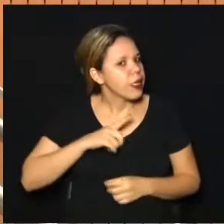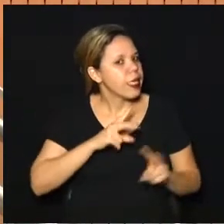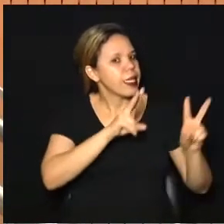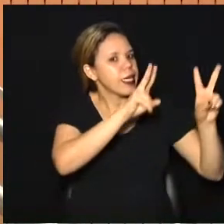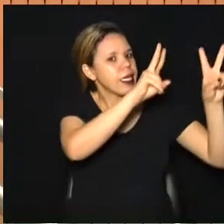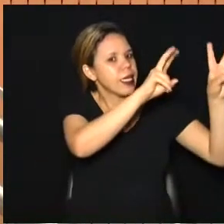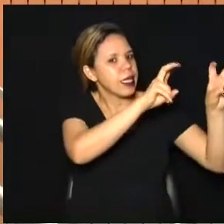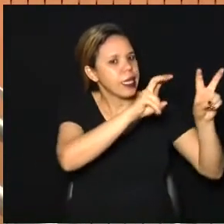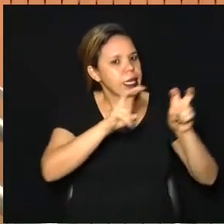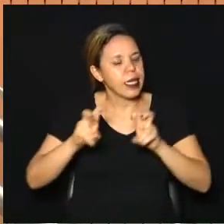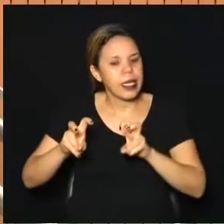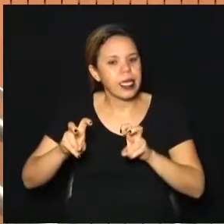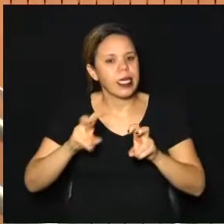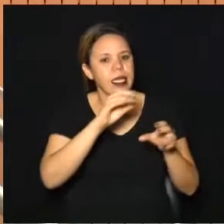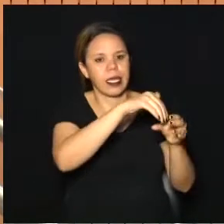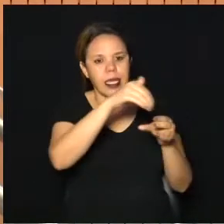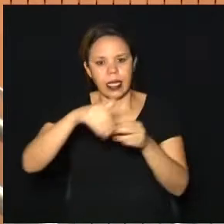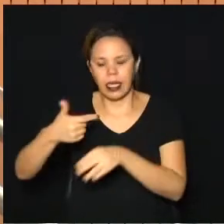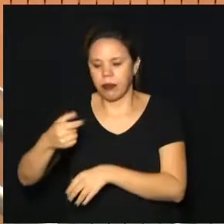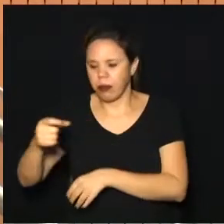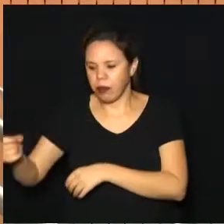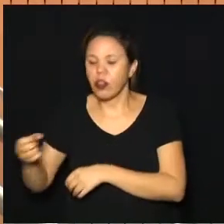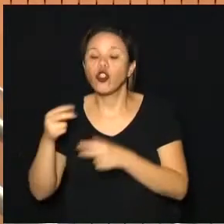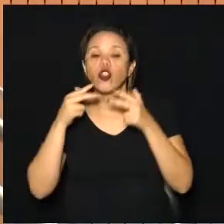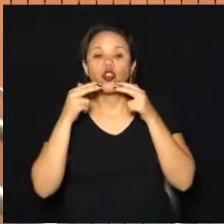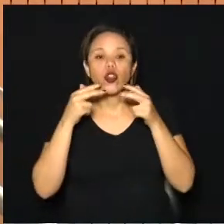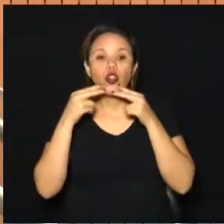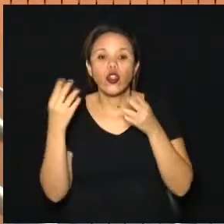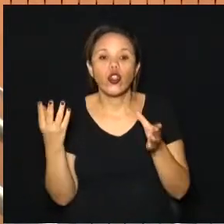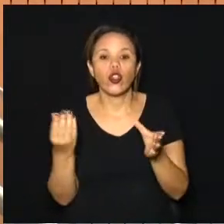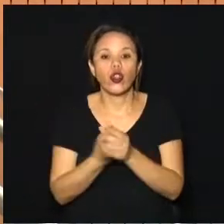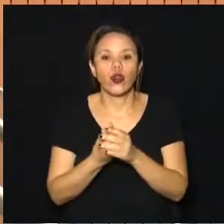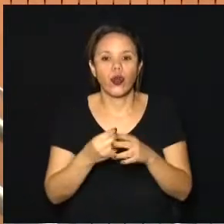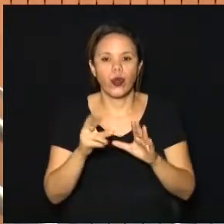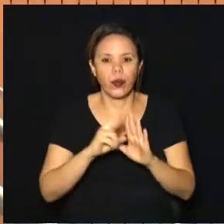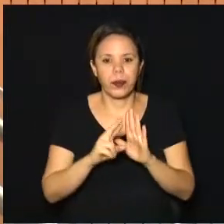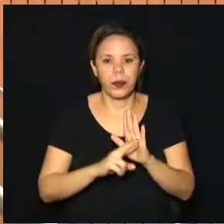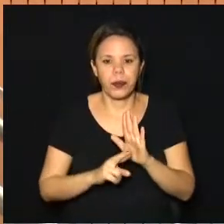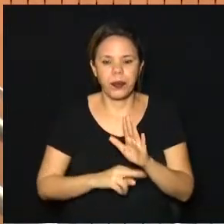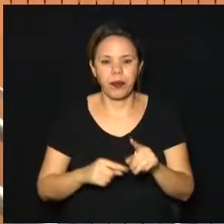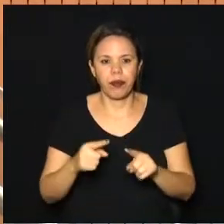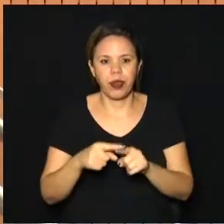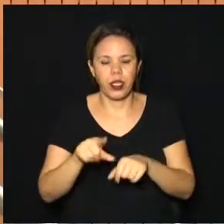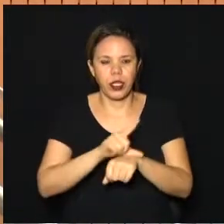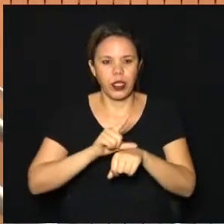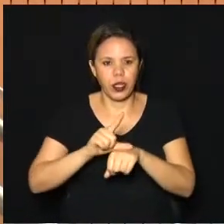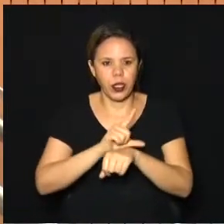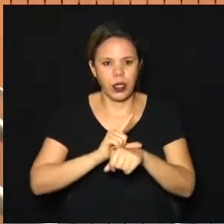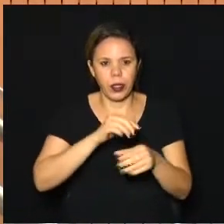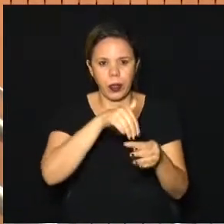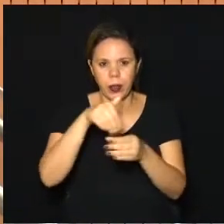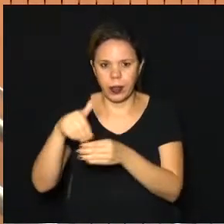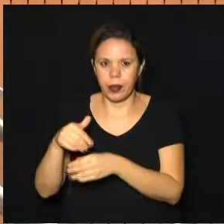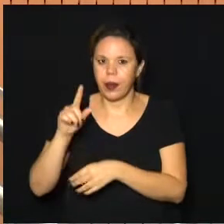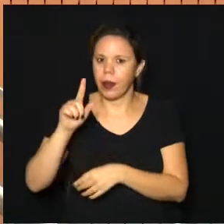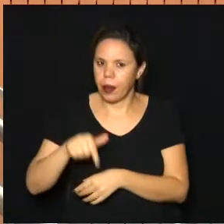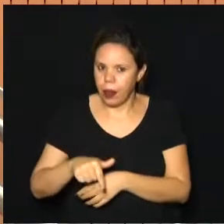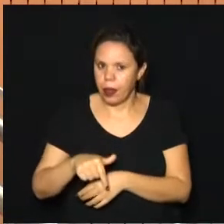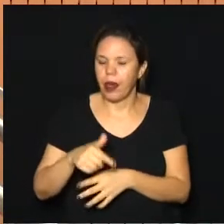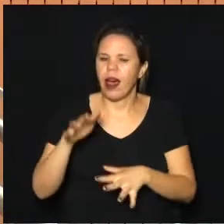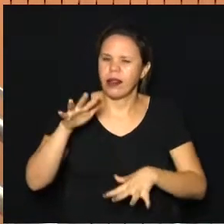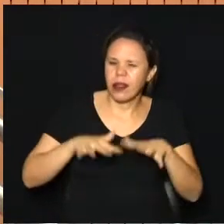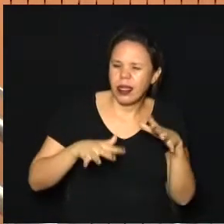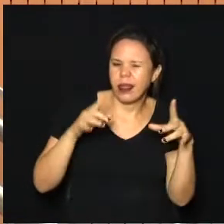as eleições municipais 2020, novidades e regras. Isso porque a legislação eleitoral ela é bastante